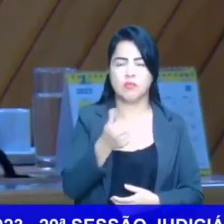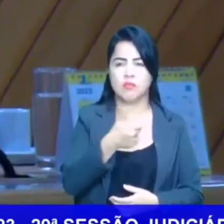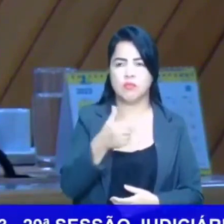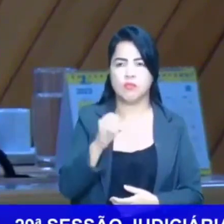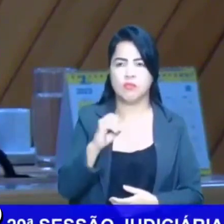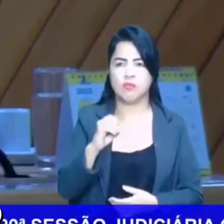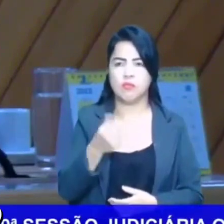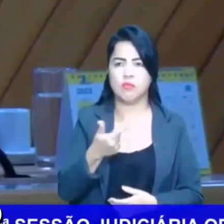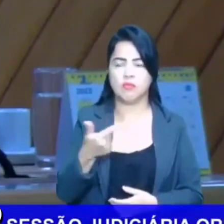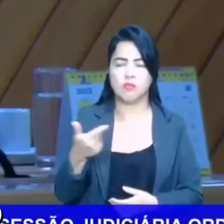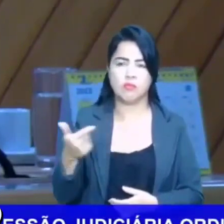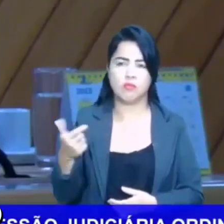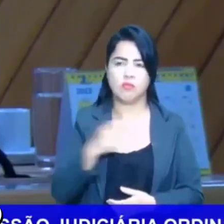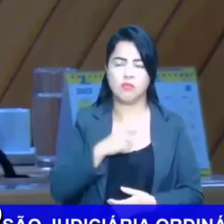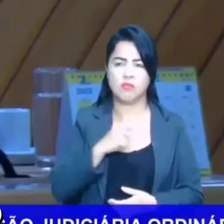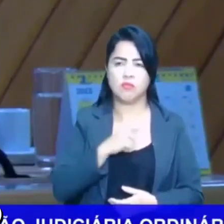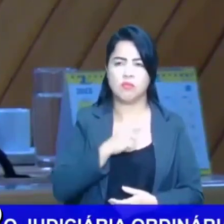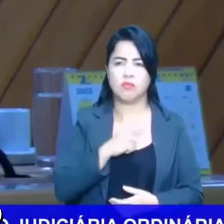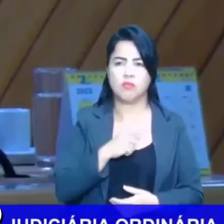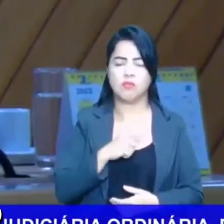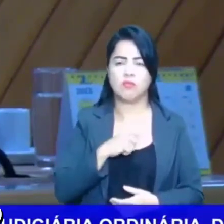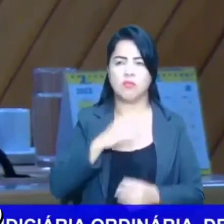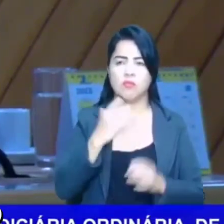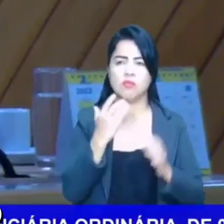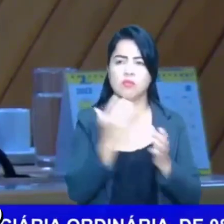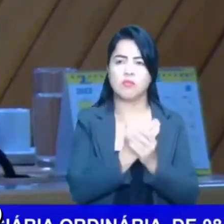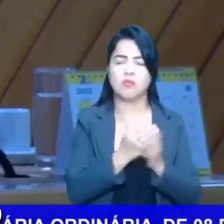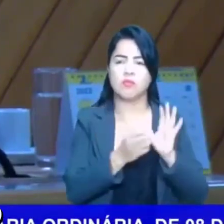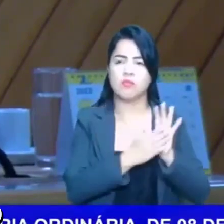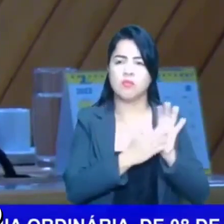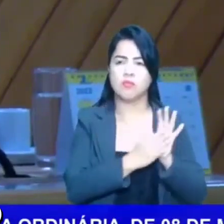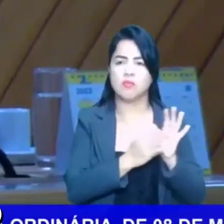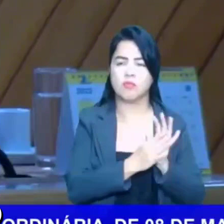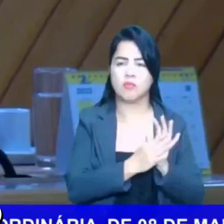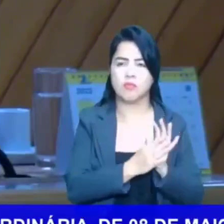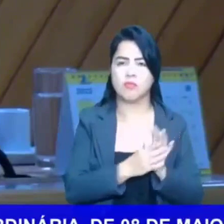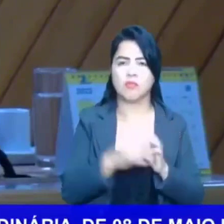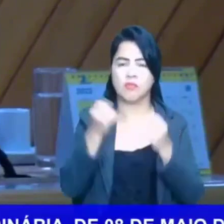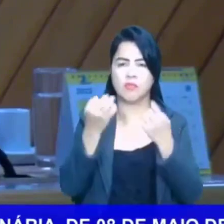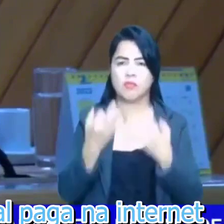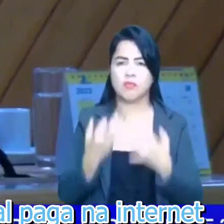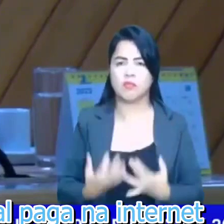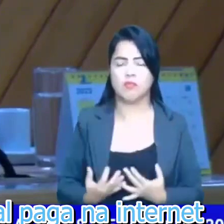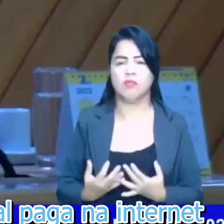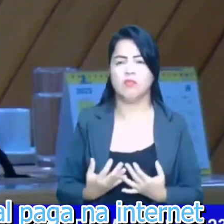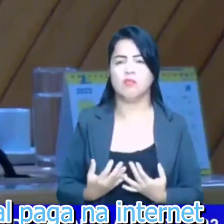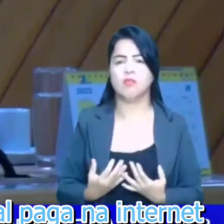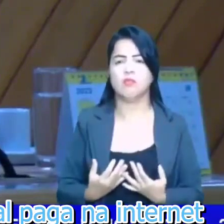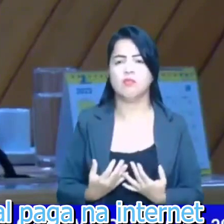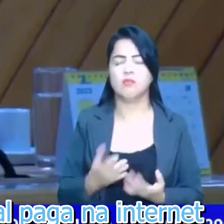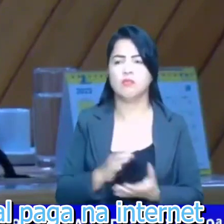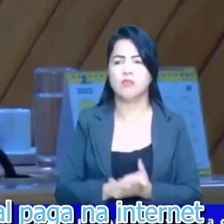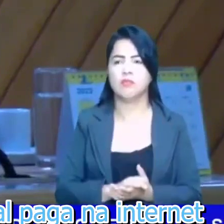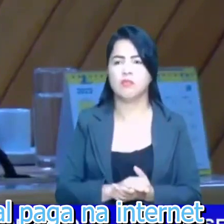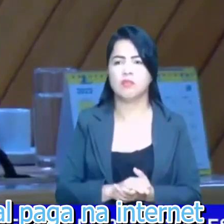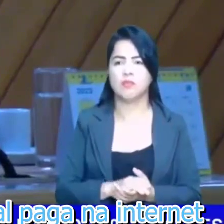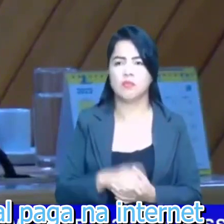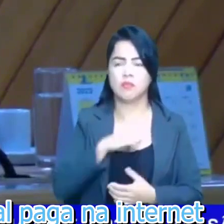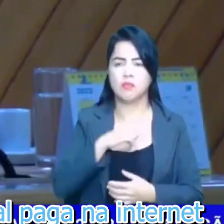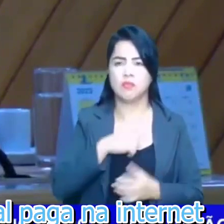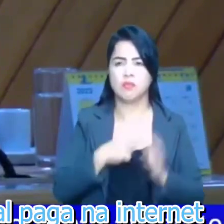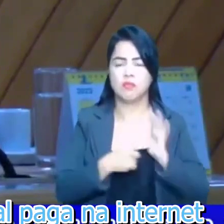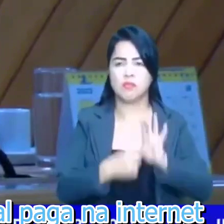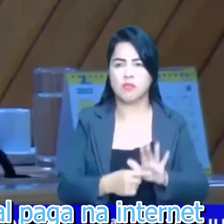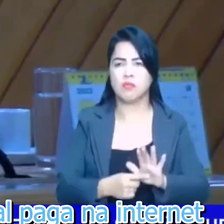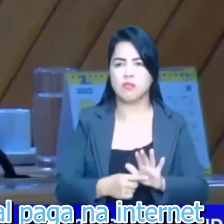060-852-16-2022, proferiu-se sentença pela procedência da ação para aplicar multa a